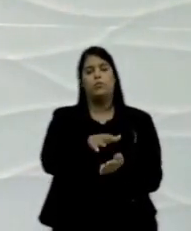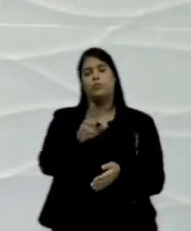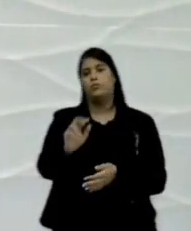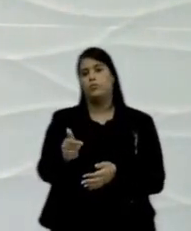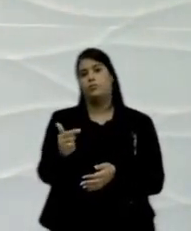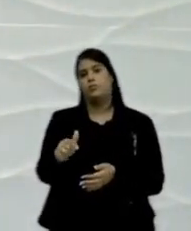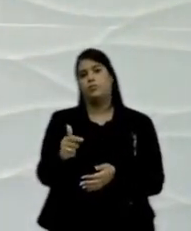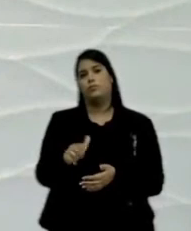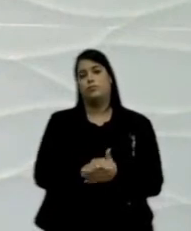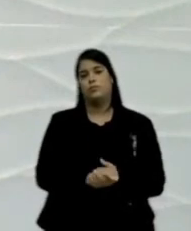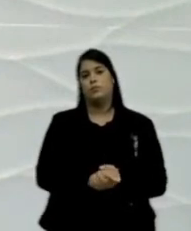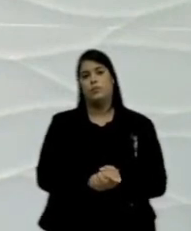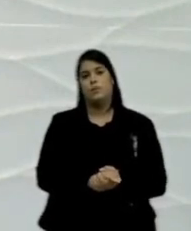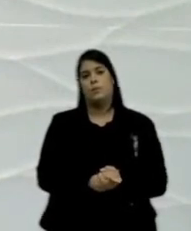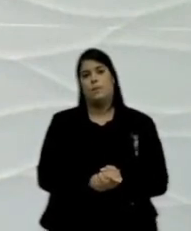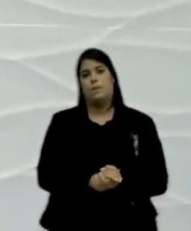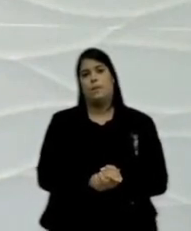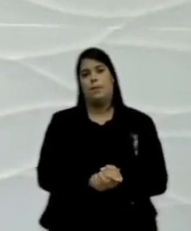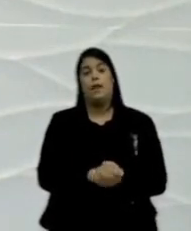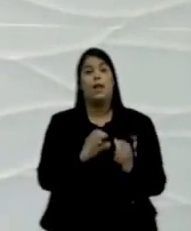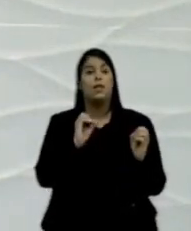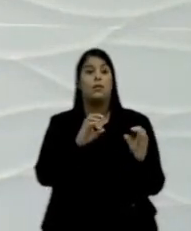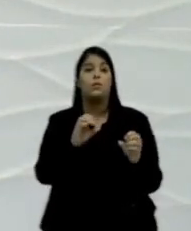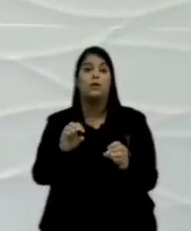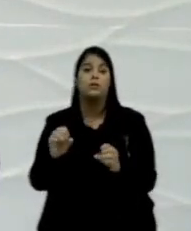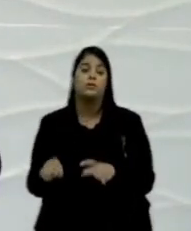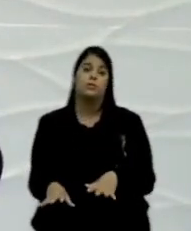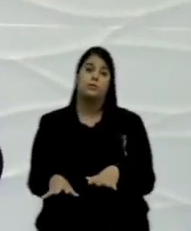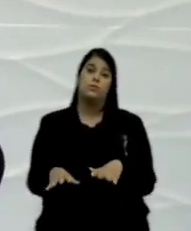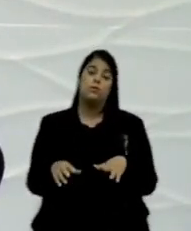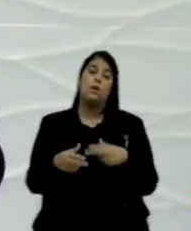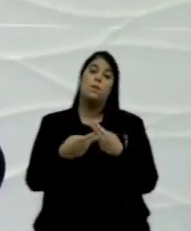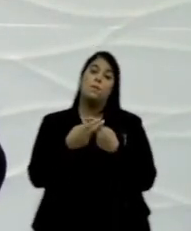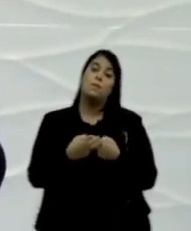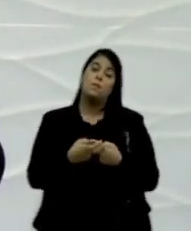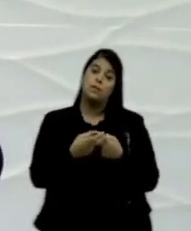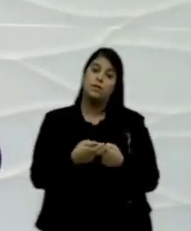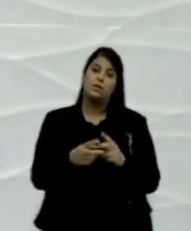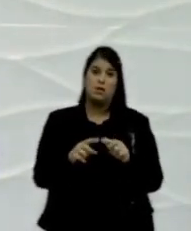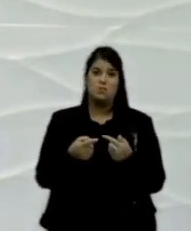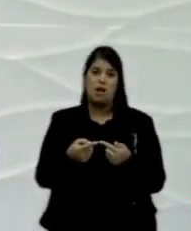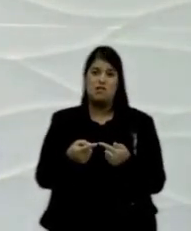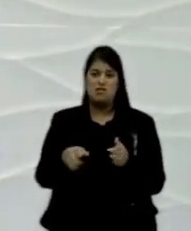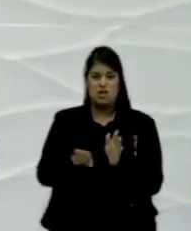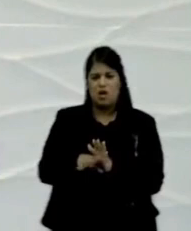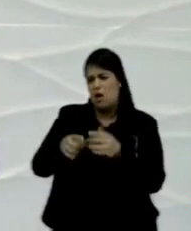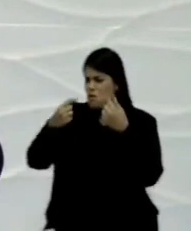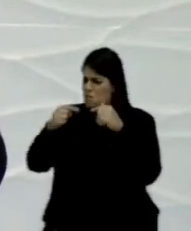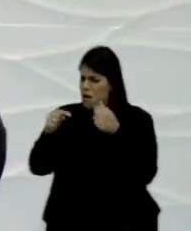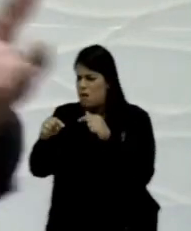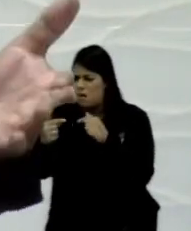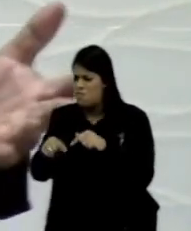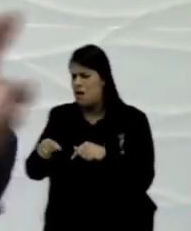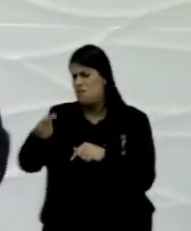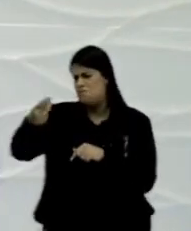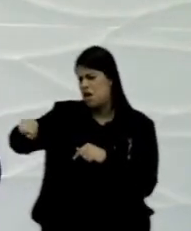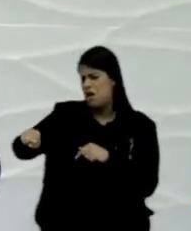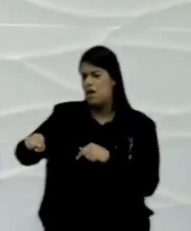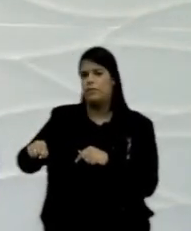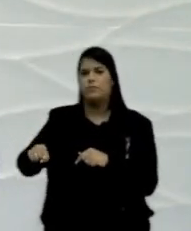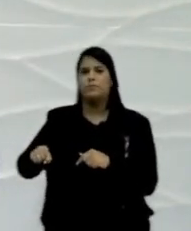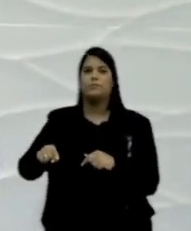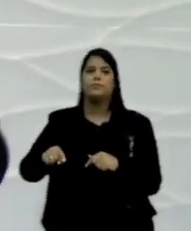no canto errado. Veja a educação. Se ele chega já cantando de galo, é claro que ia ser